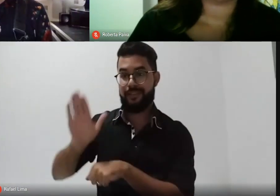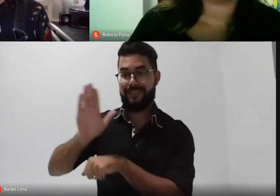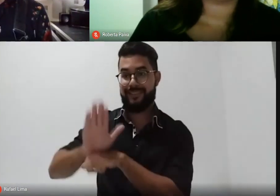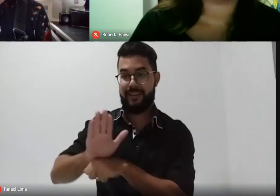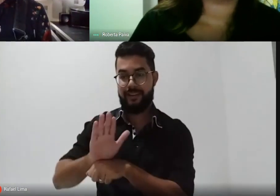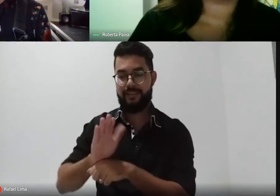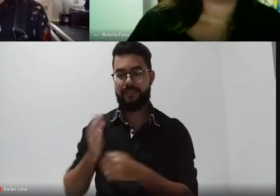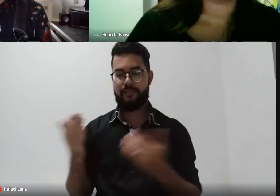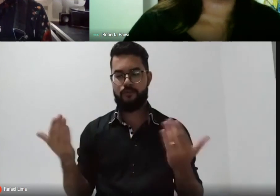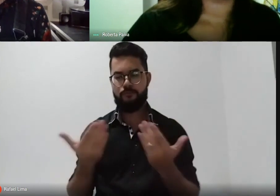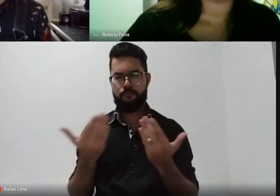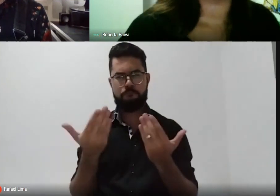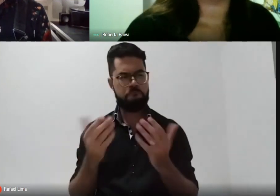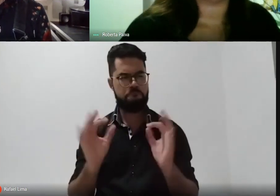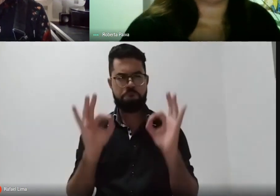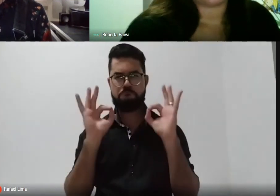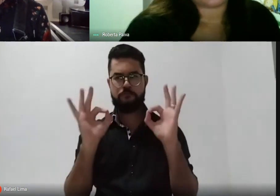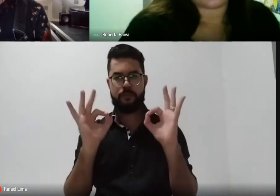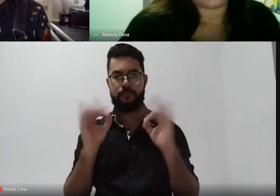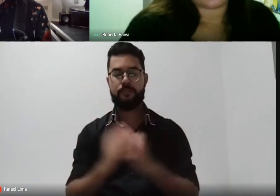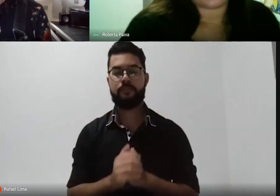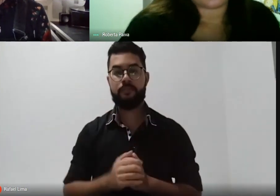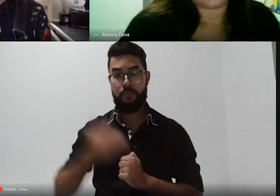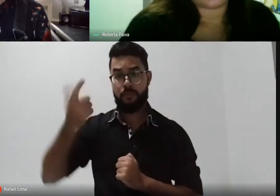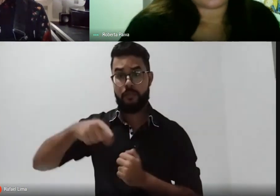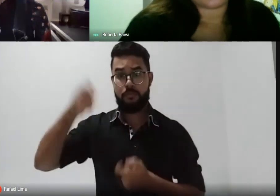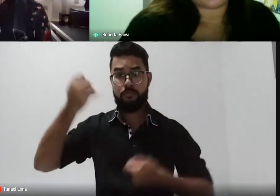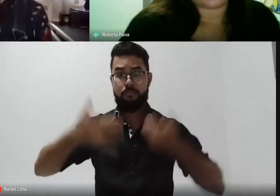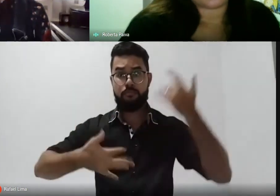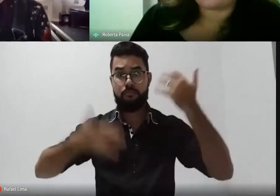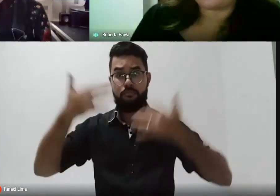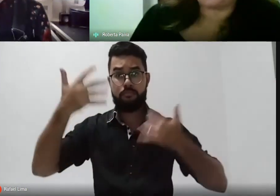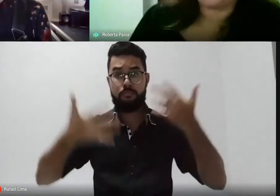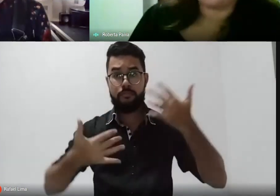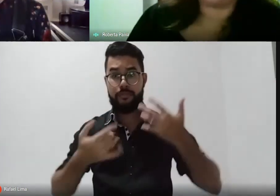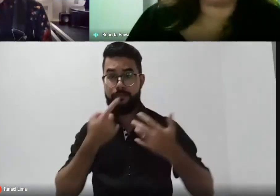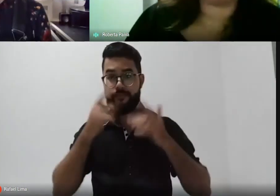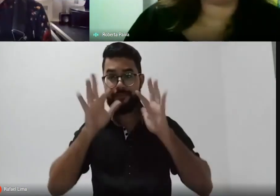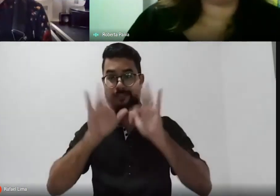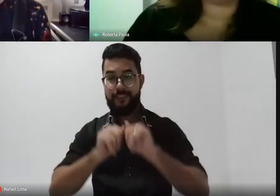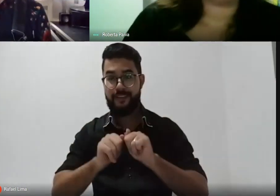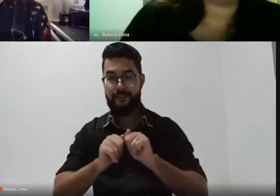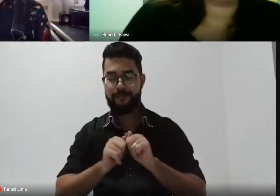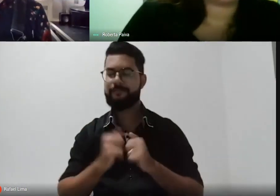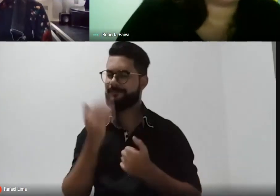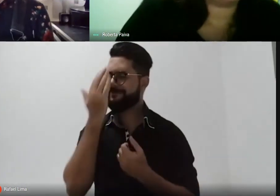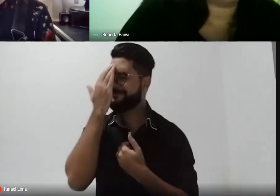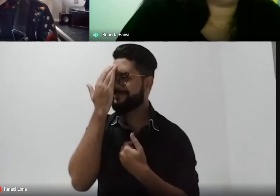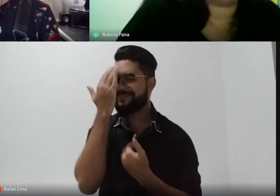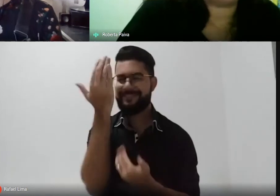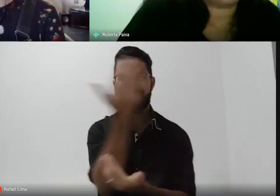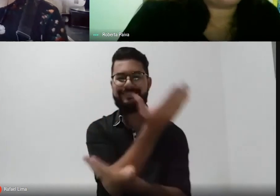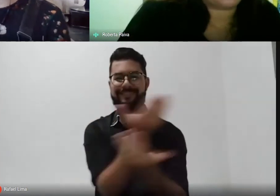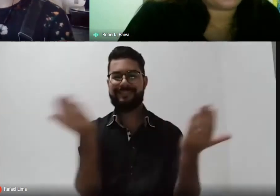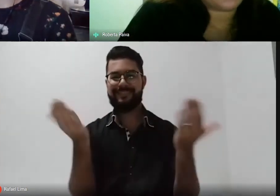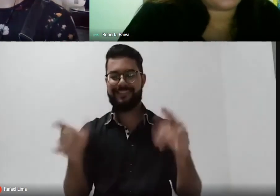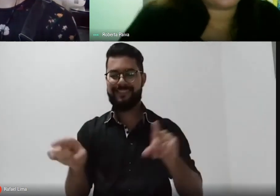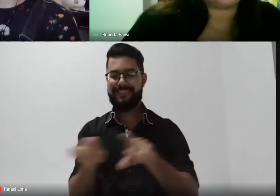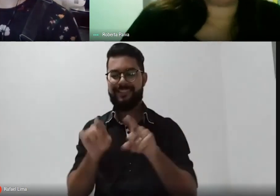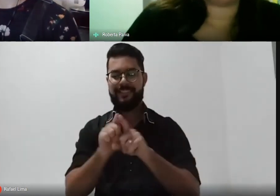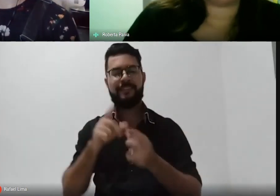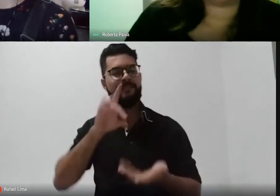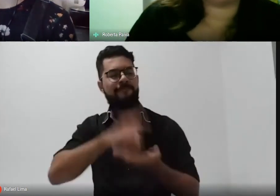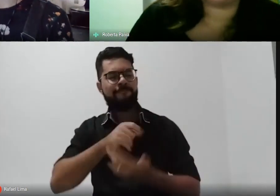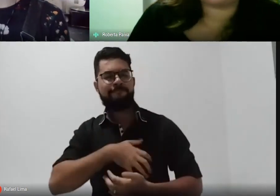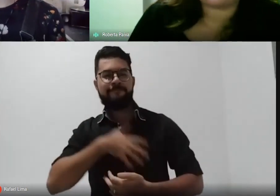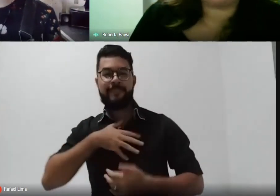fantástica. Querem falar alguma coisa para se despedir? Agradeço demais a oportunidade, viu, gente? Fico imensamente feliz